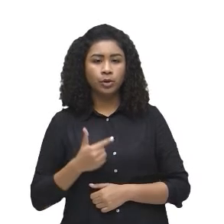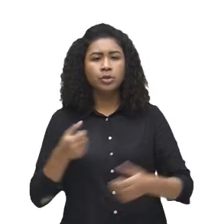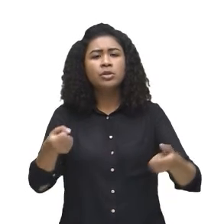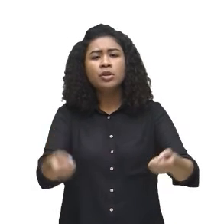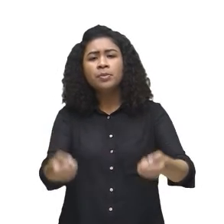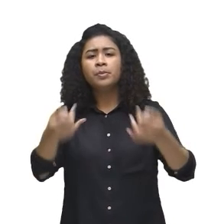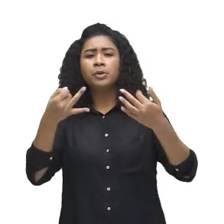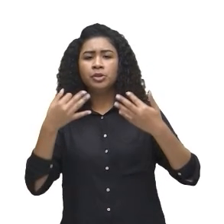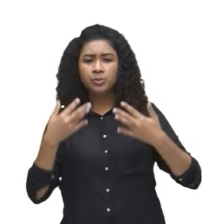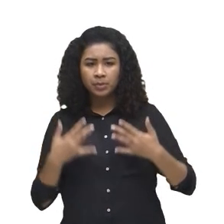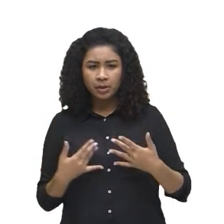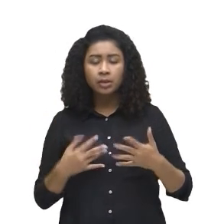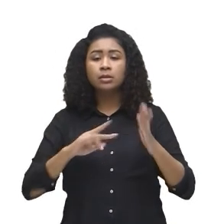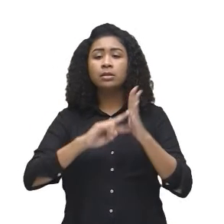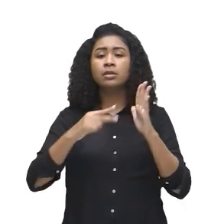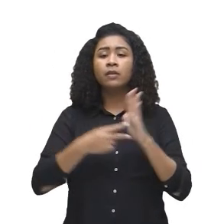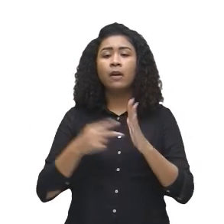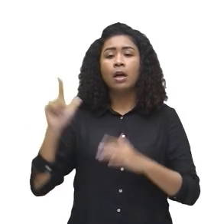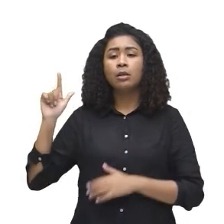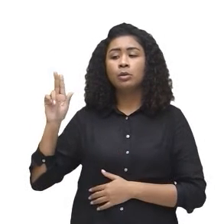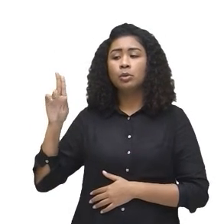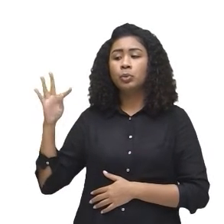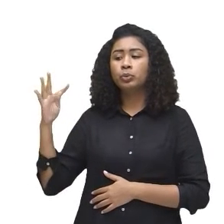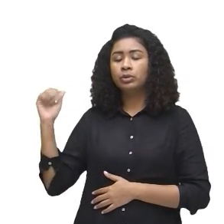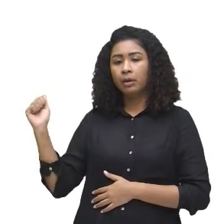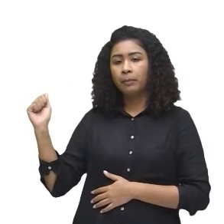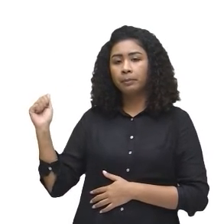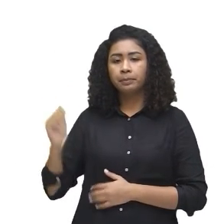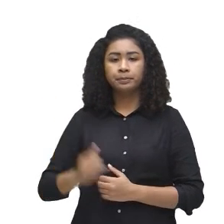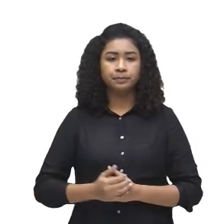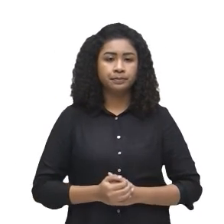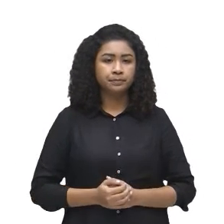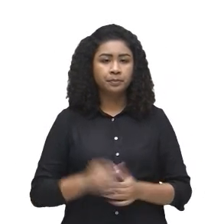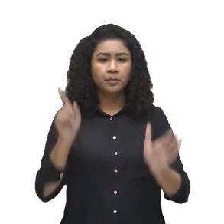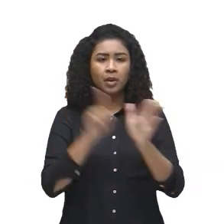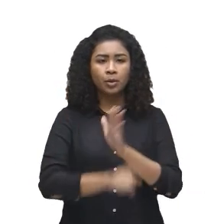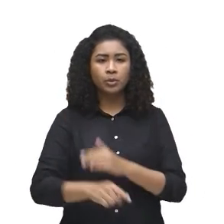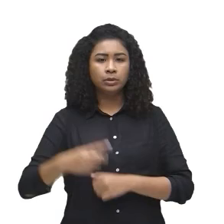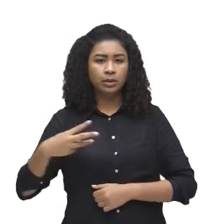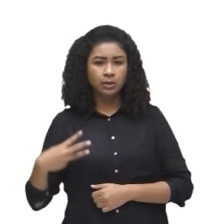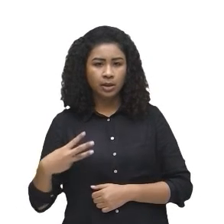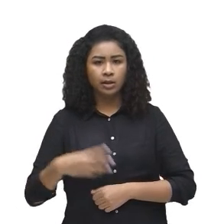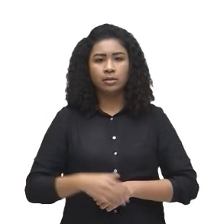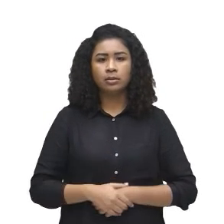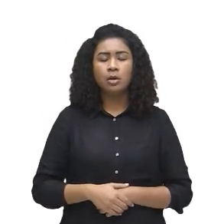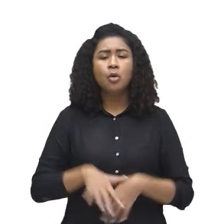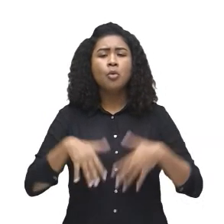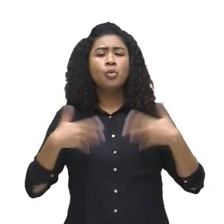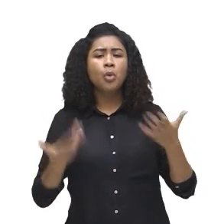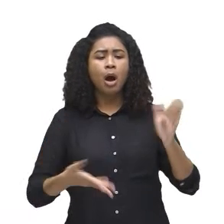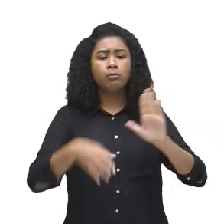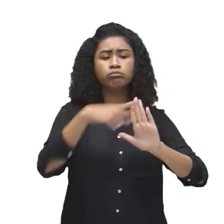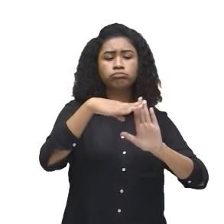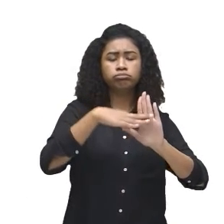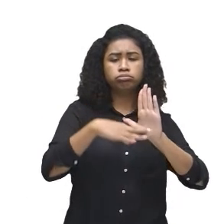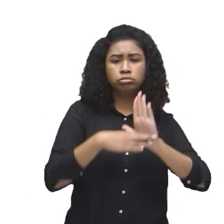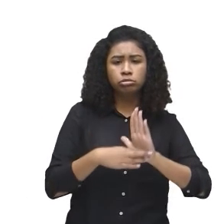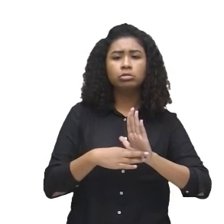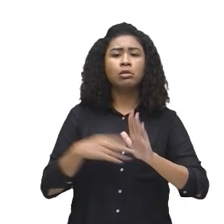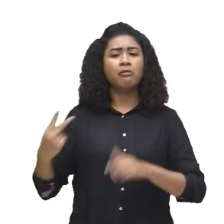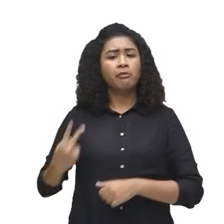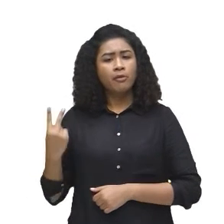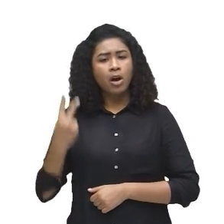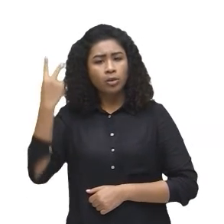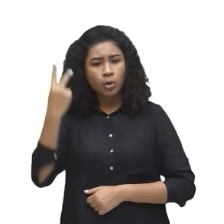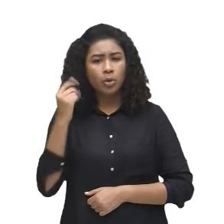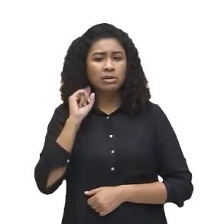o significado de luta. Questão 3. Quais tipos de valores e princípios podem ser adquiridos com a